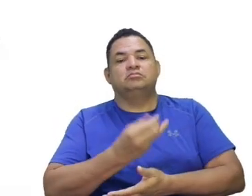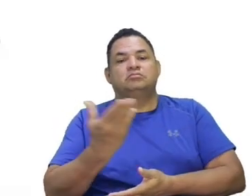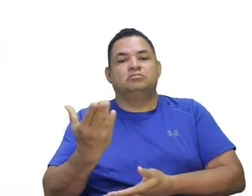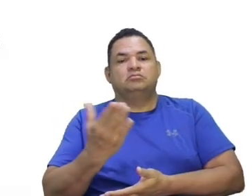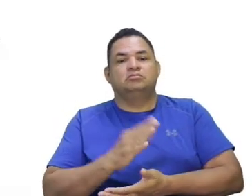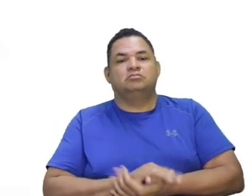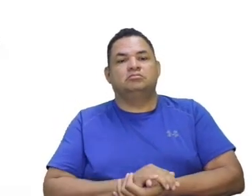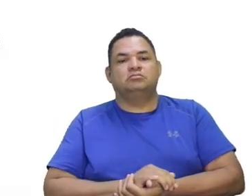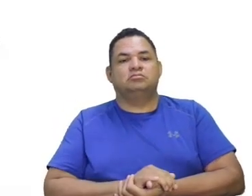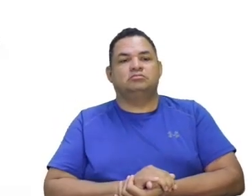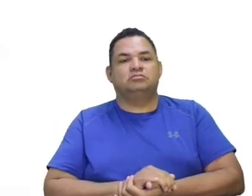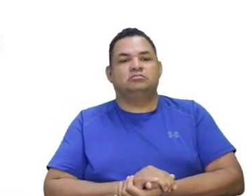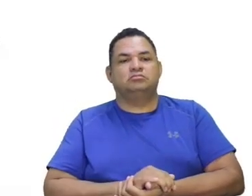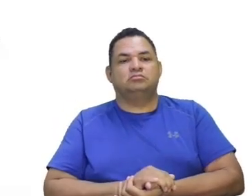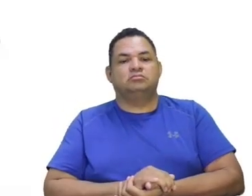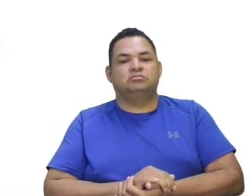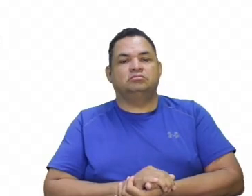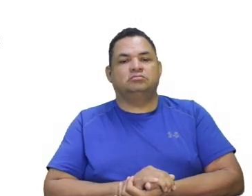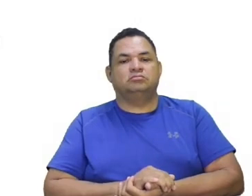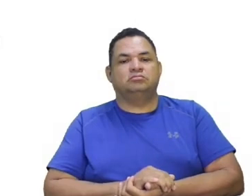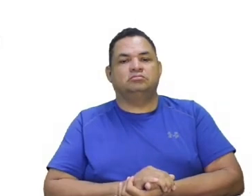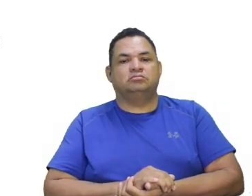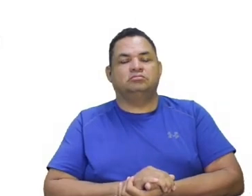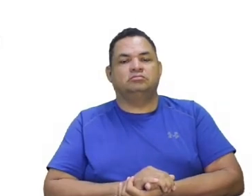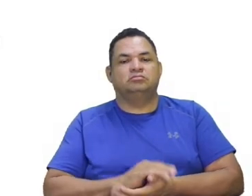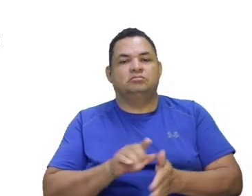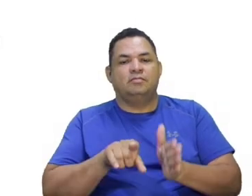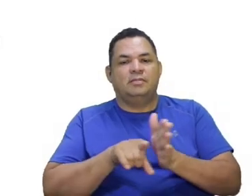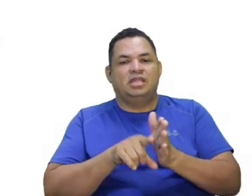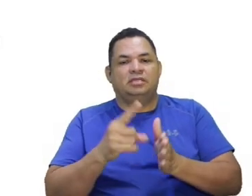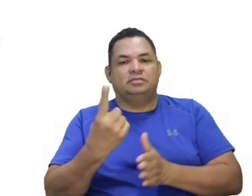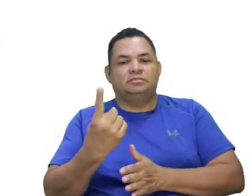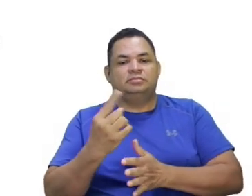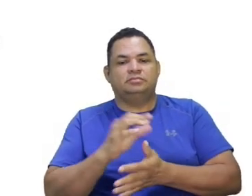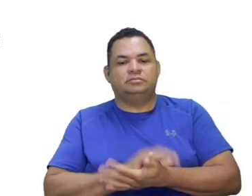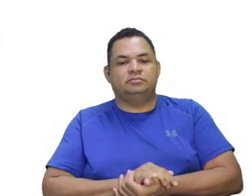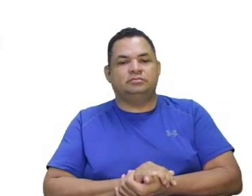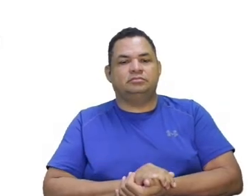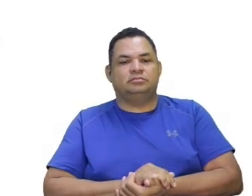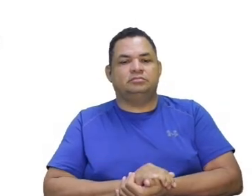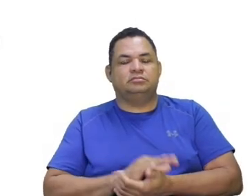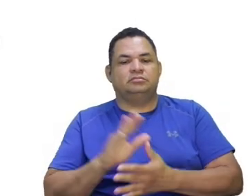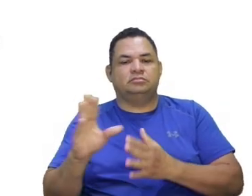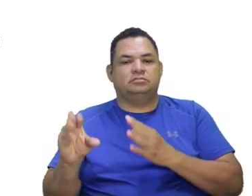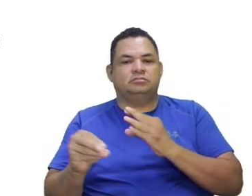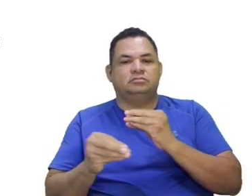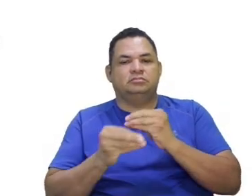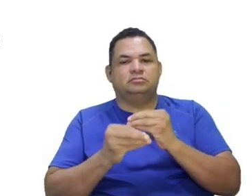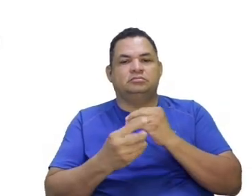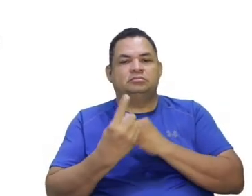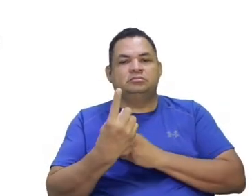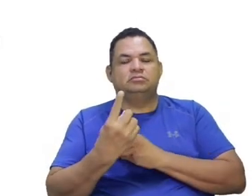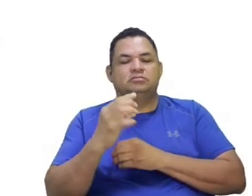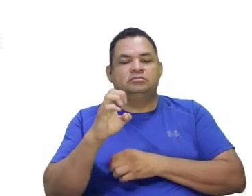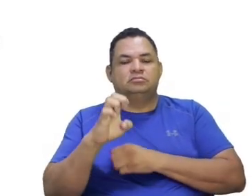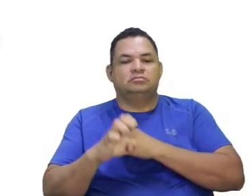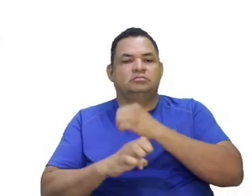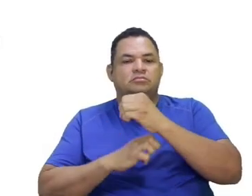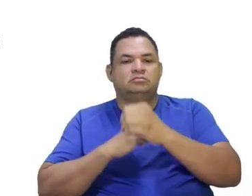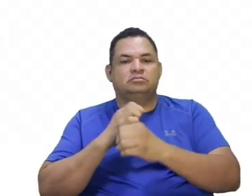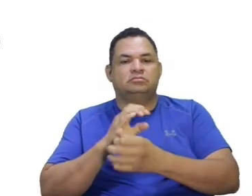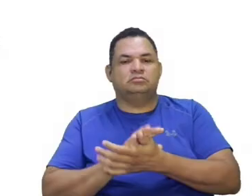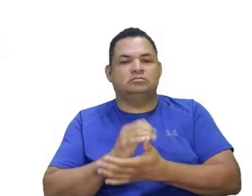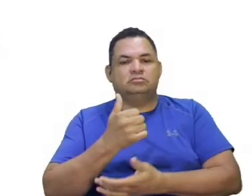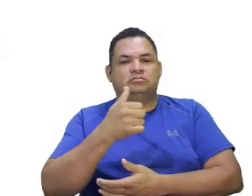Quantos? A quantidade de carga que ele tem, que é -1, significa dizer que ele ganhou 1 elétron. Se